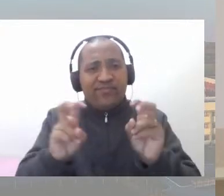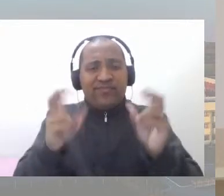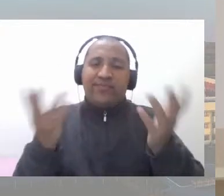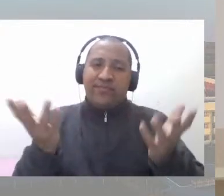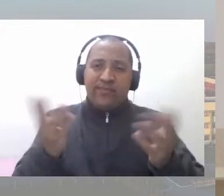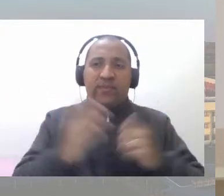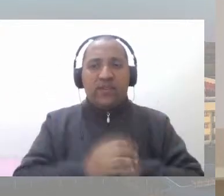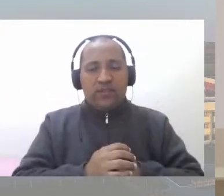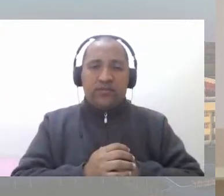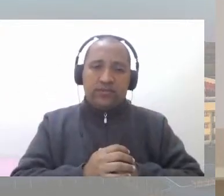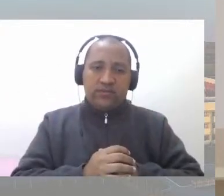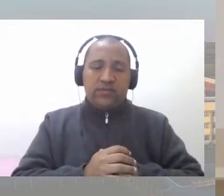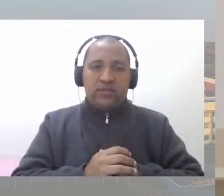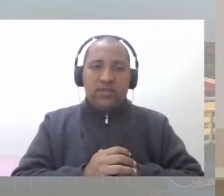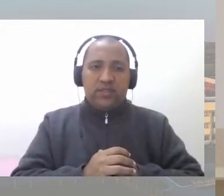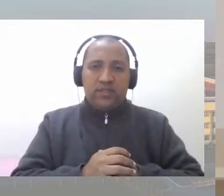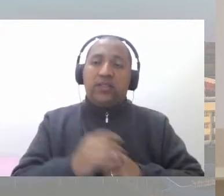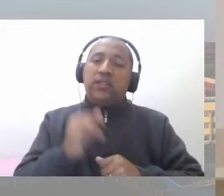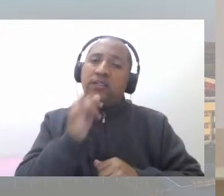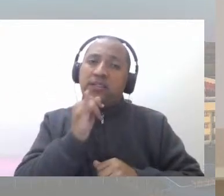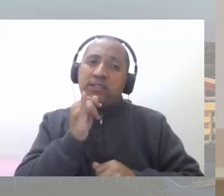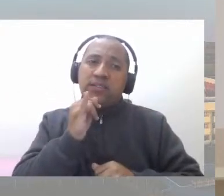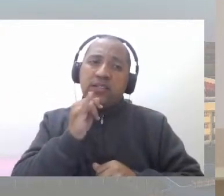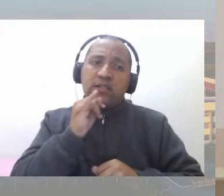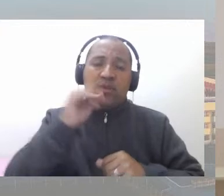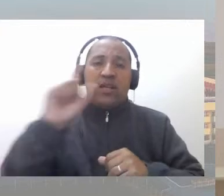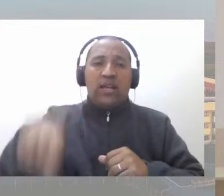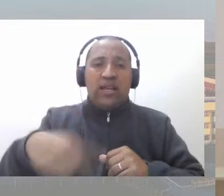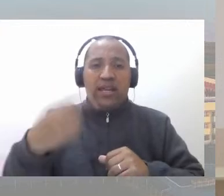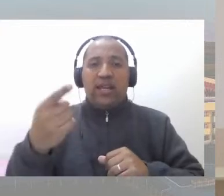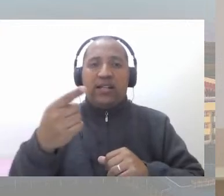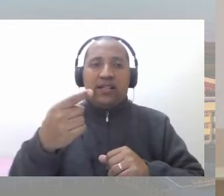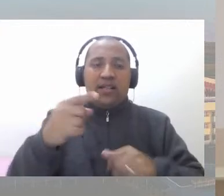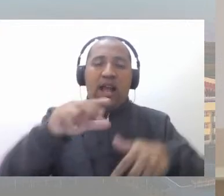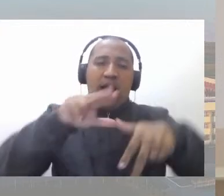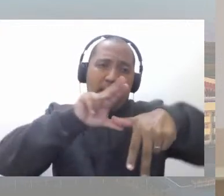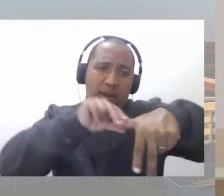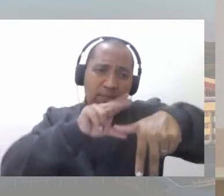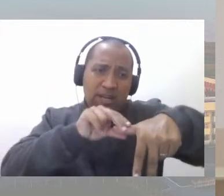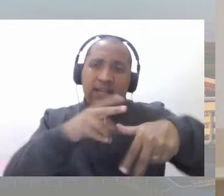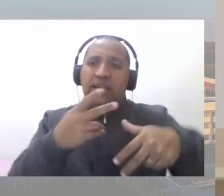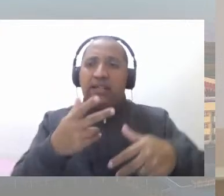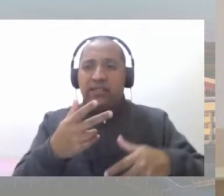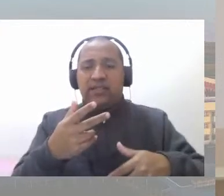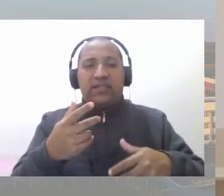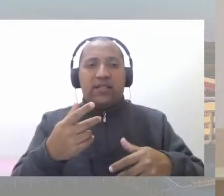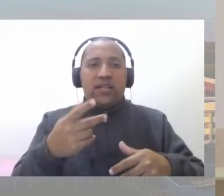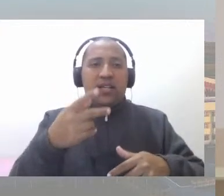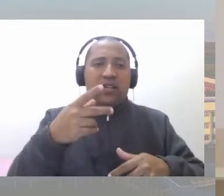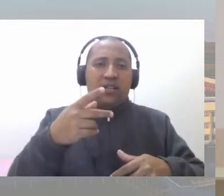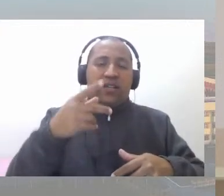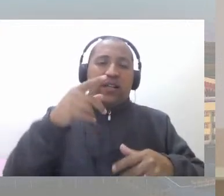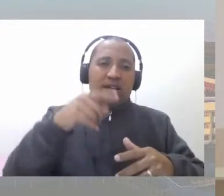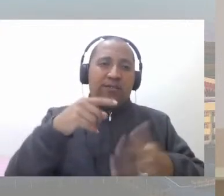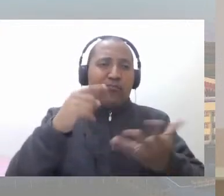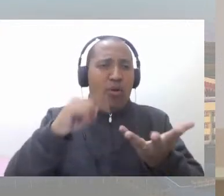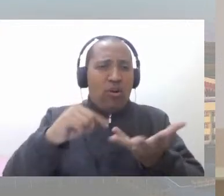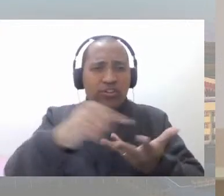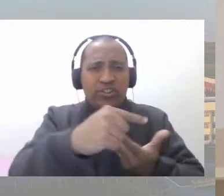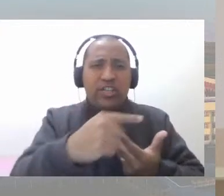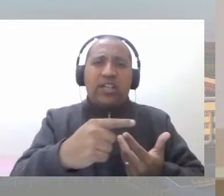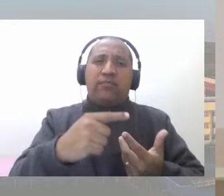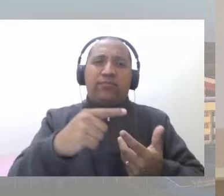né, a PRAEC, a PROP, a PROGRADE, a PROGEP, mas basicamente